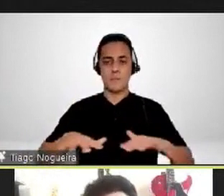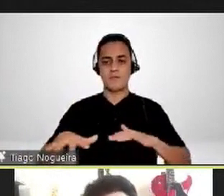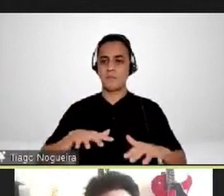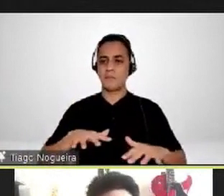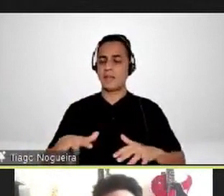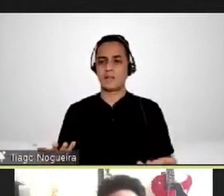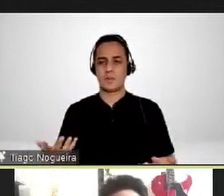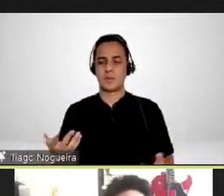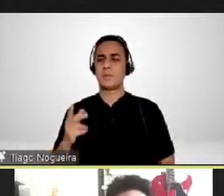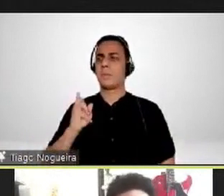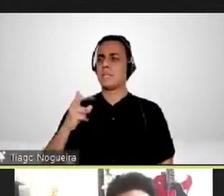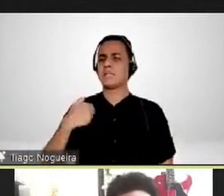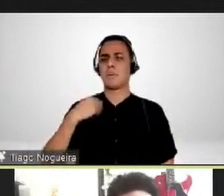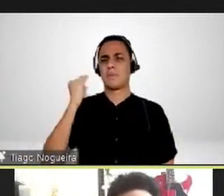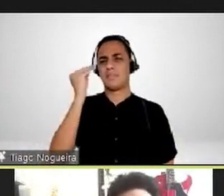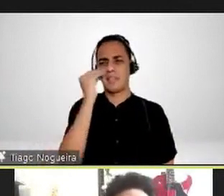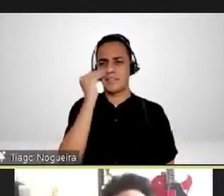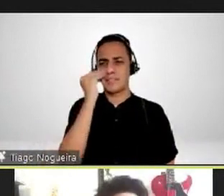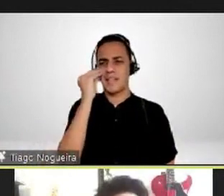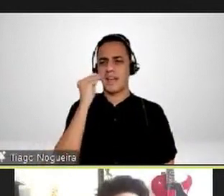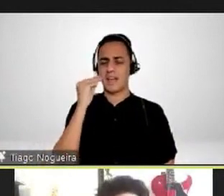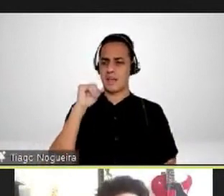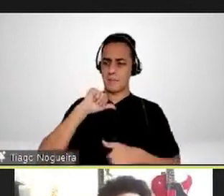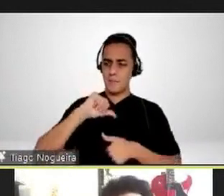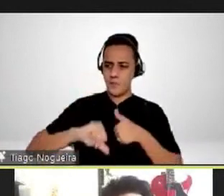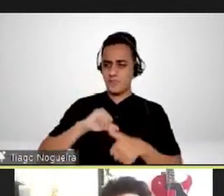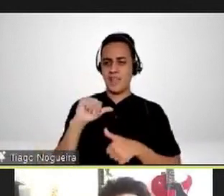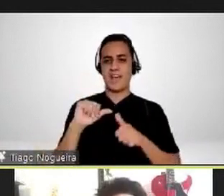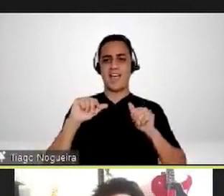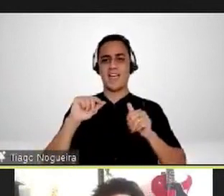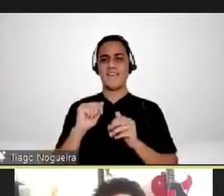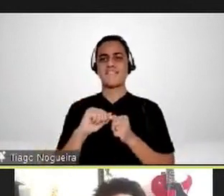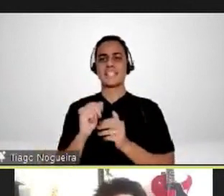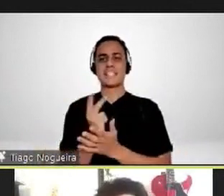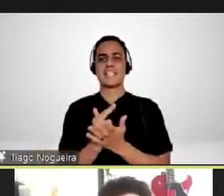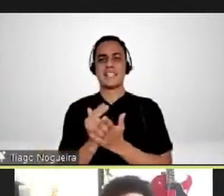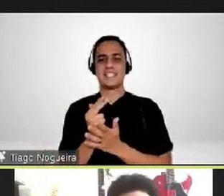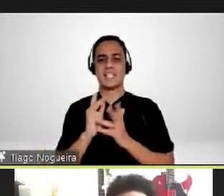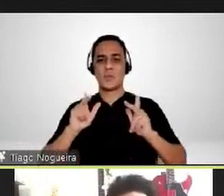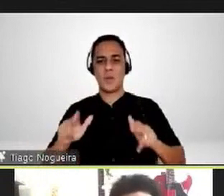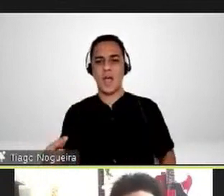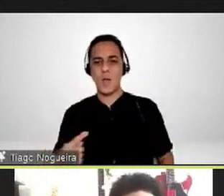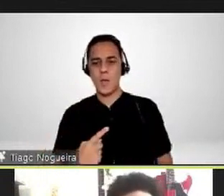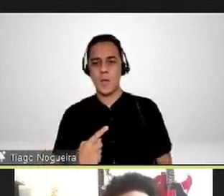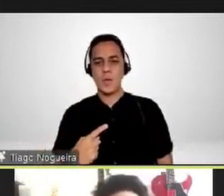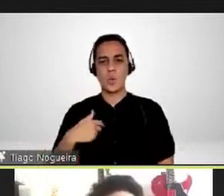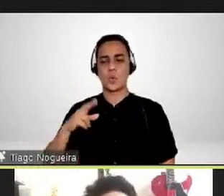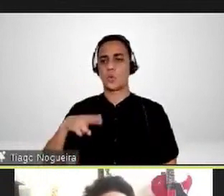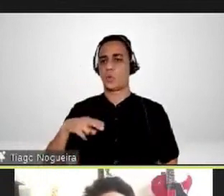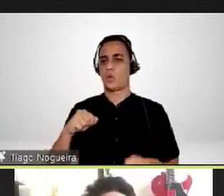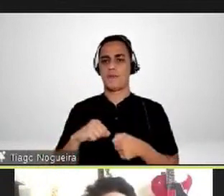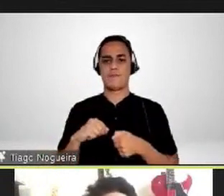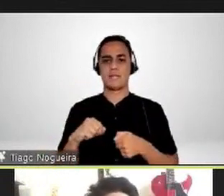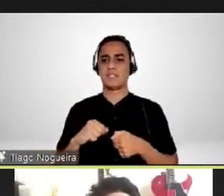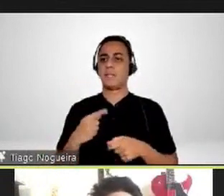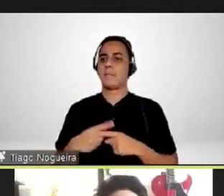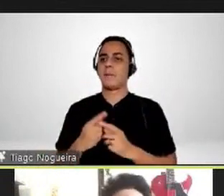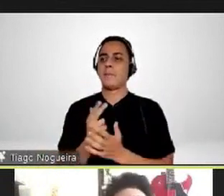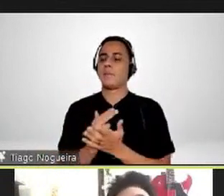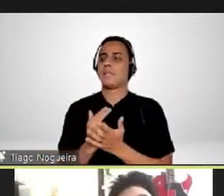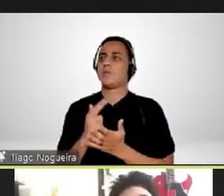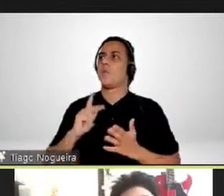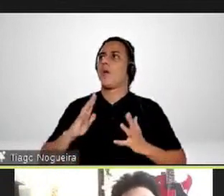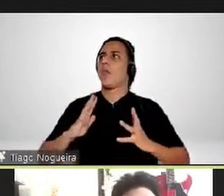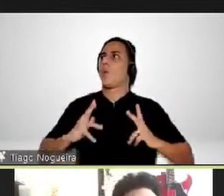eu tente fazer um desenho como o Moebius, eu nunca vou fazer porque meu desenho não é tão limpo,